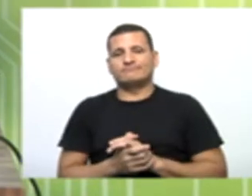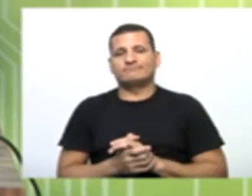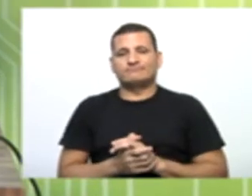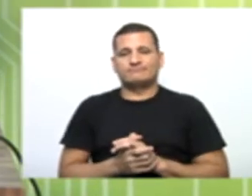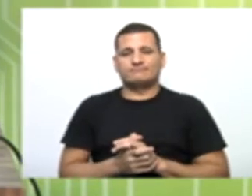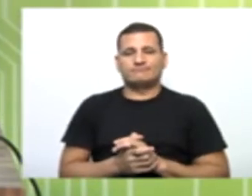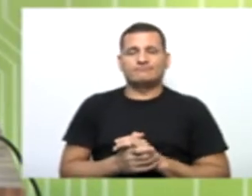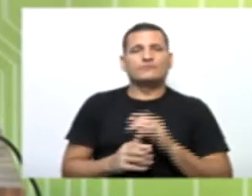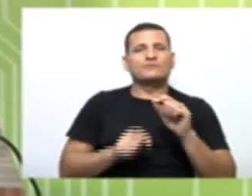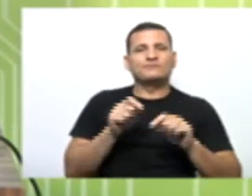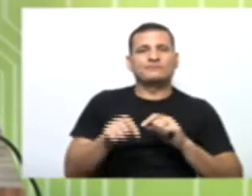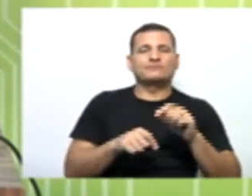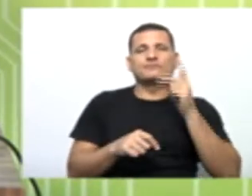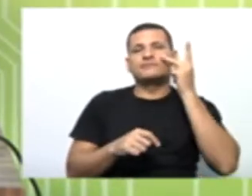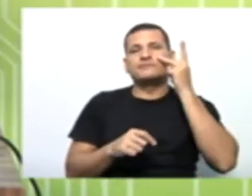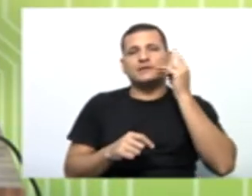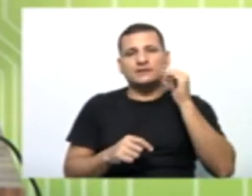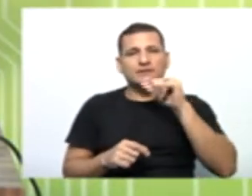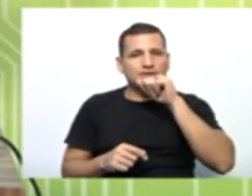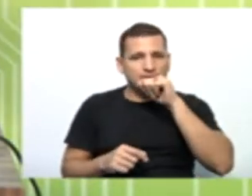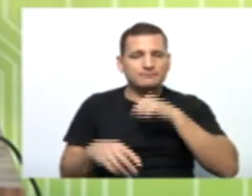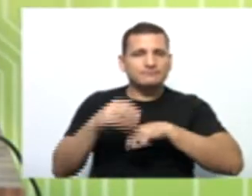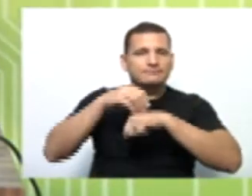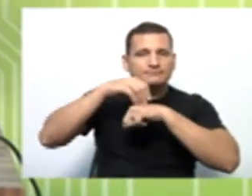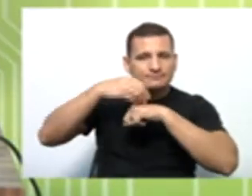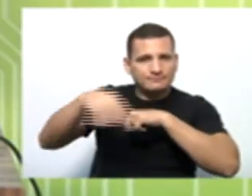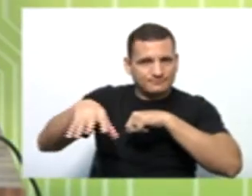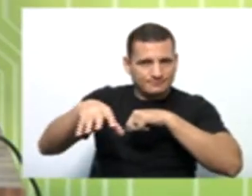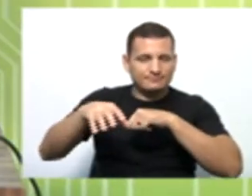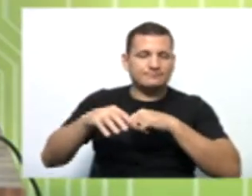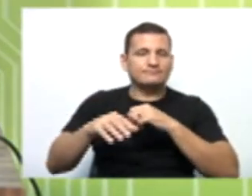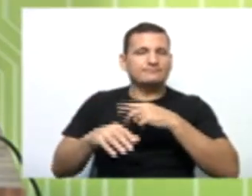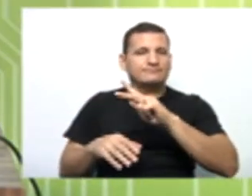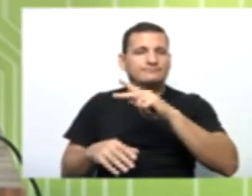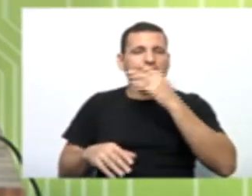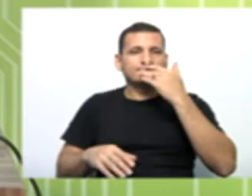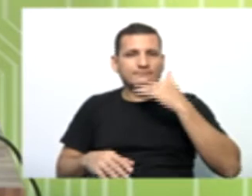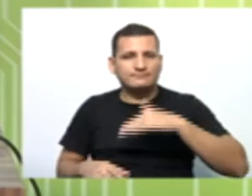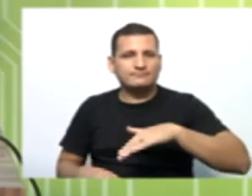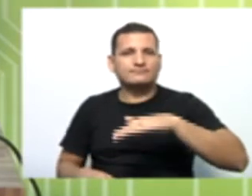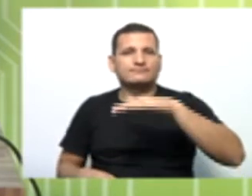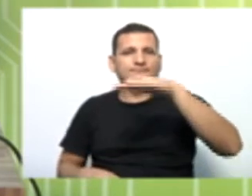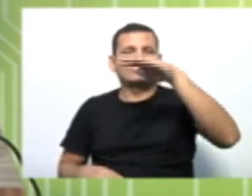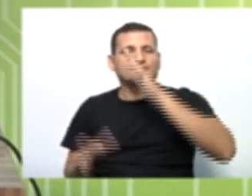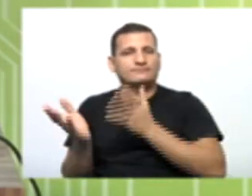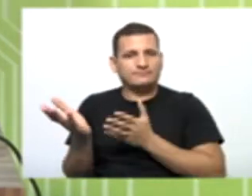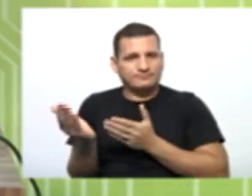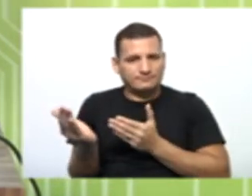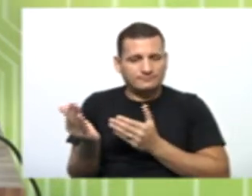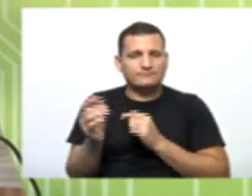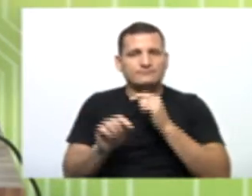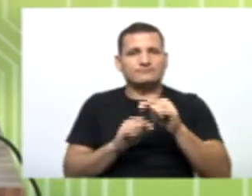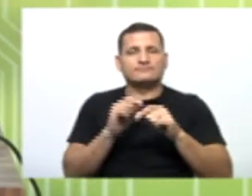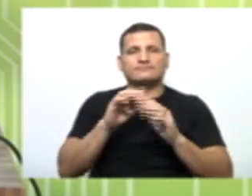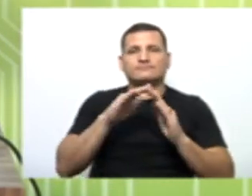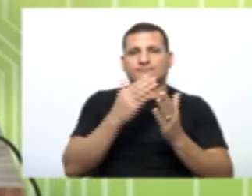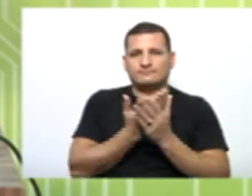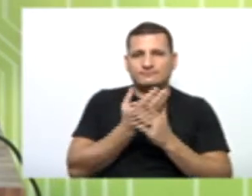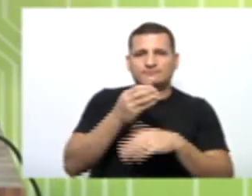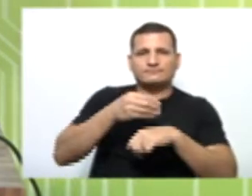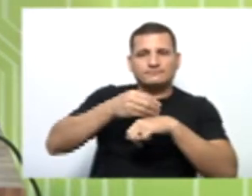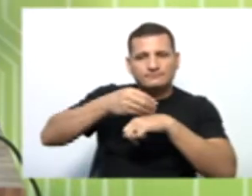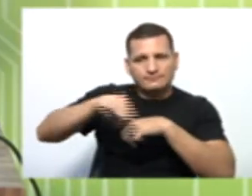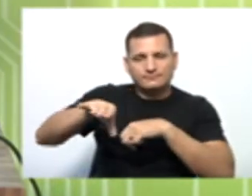tanto o que os pais repassaram, né, durante a sua infância, durante a sua adolescência, aquilo que a escola repassou para ele